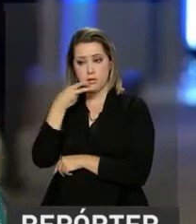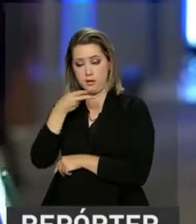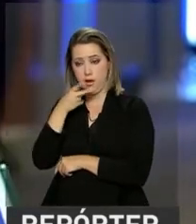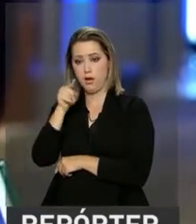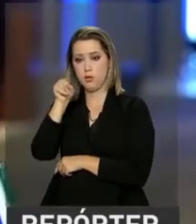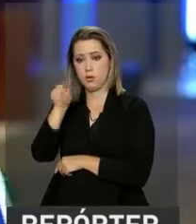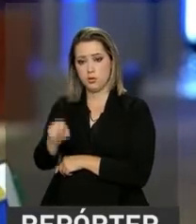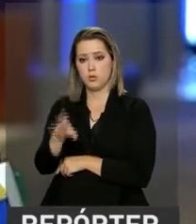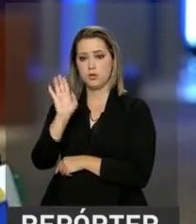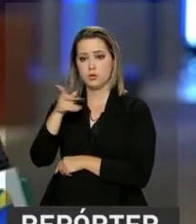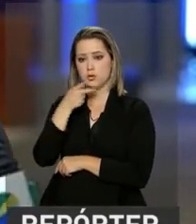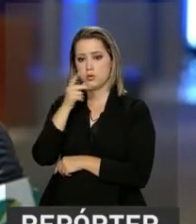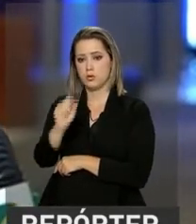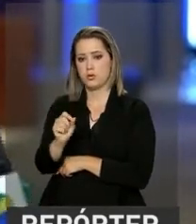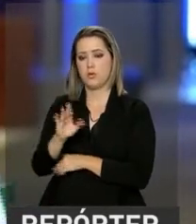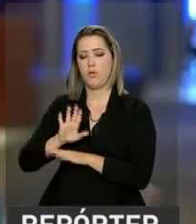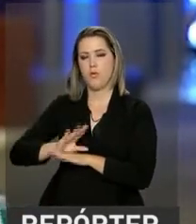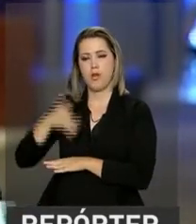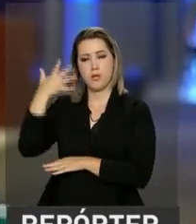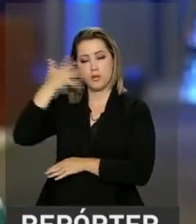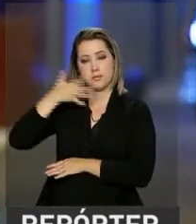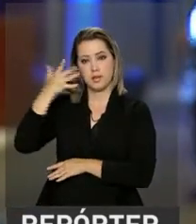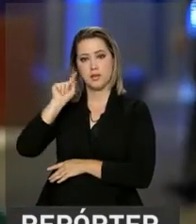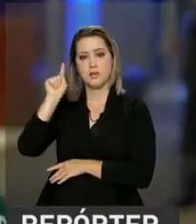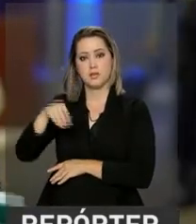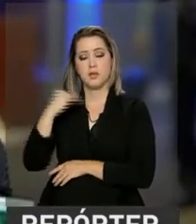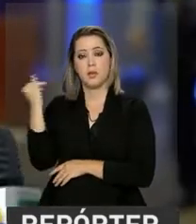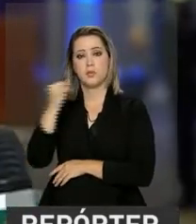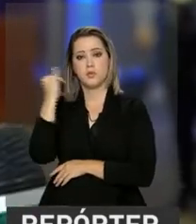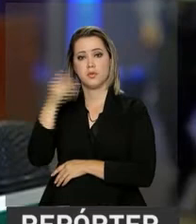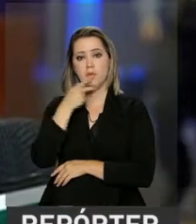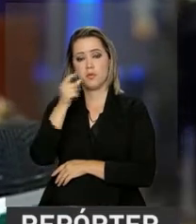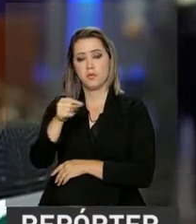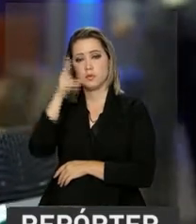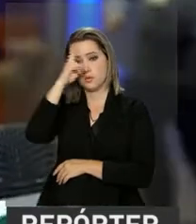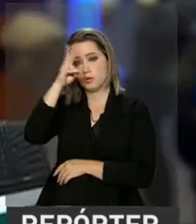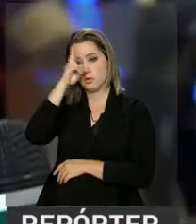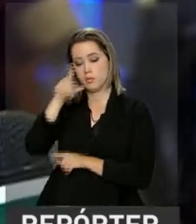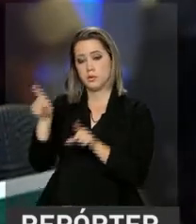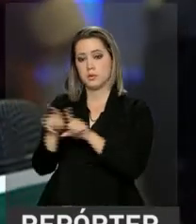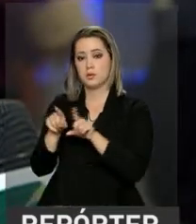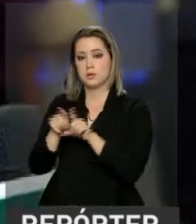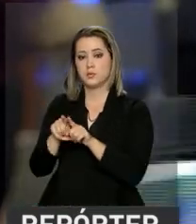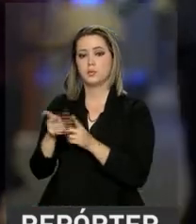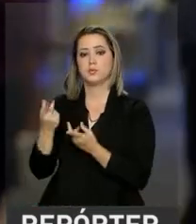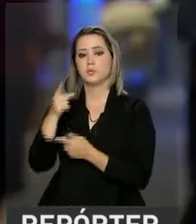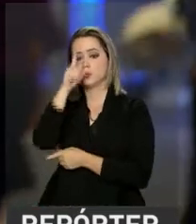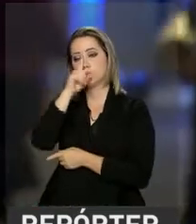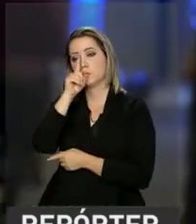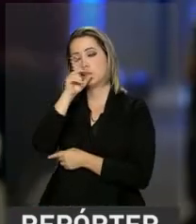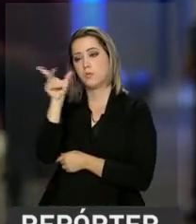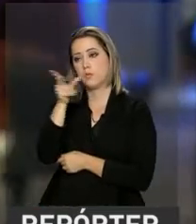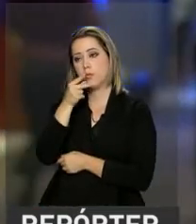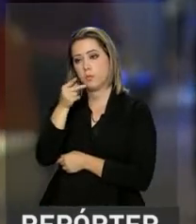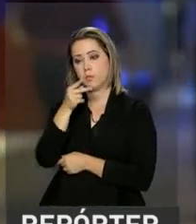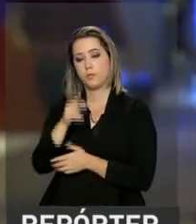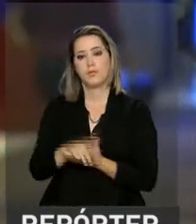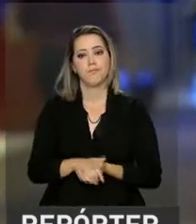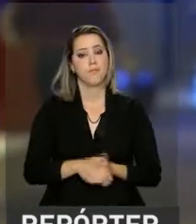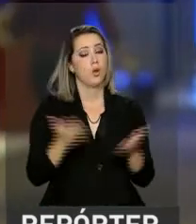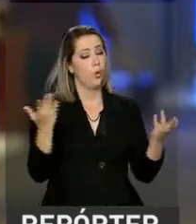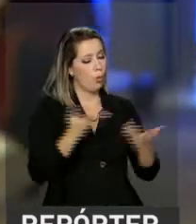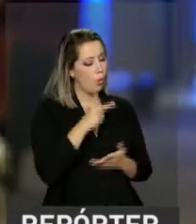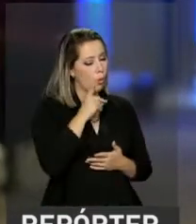O senhor falou sobre isso no painel, é importante, se não falou, é importante lembrar também os perigos do tabagismo. Hoje é dia mundial de